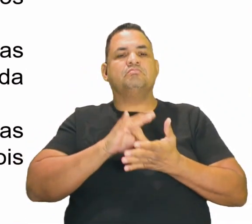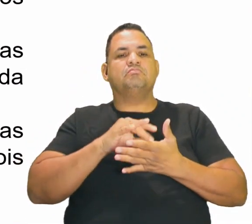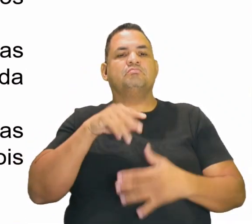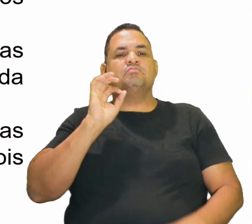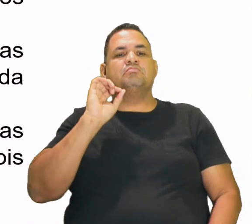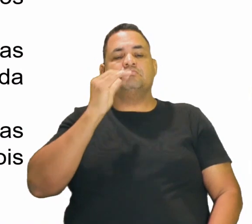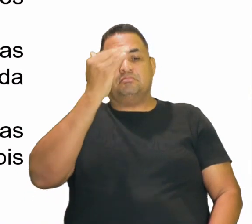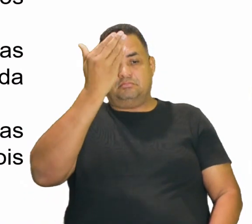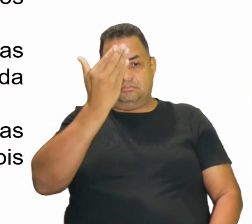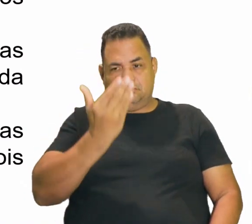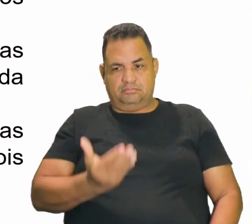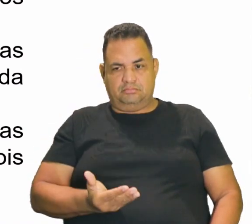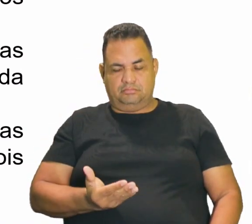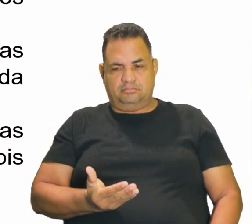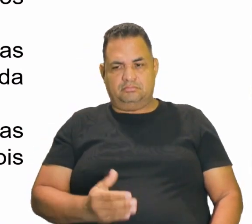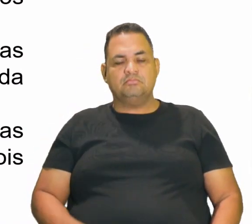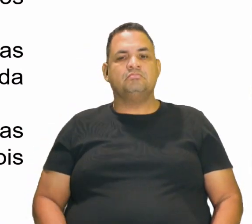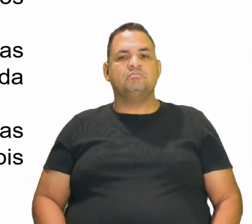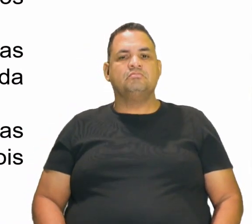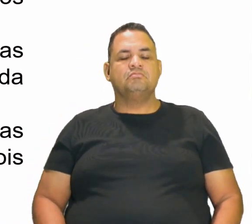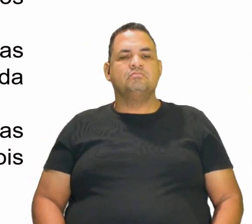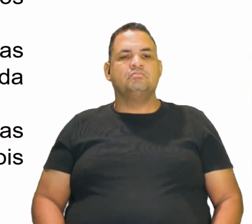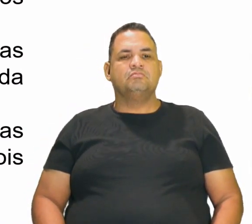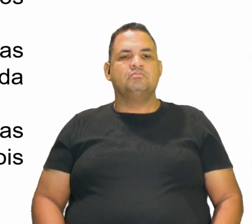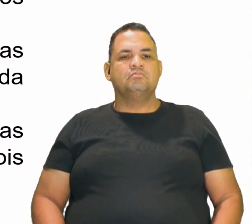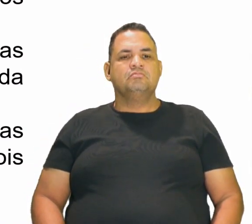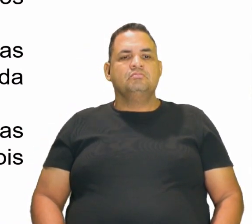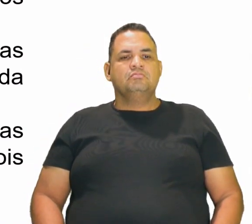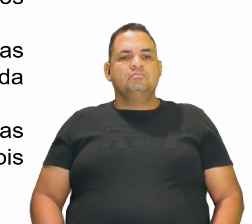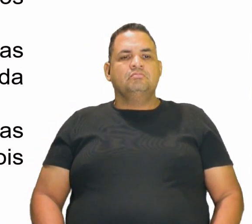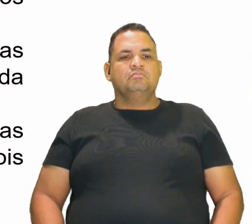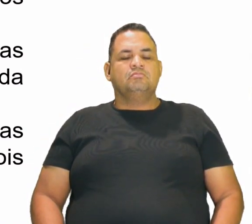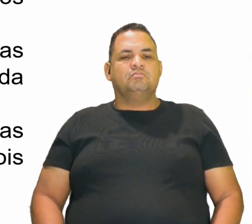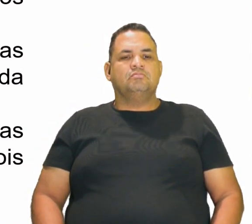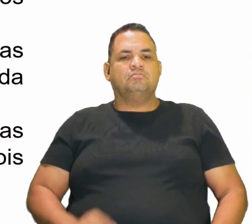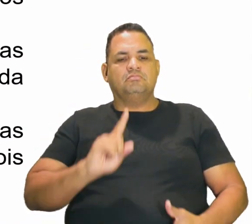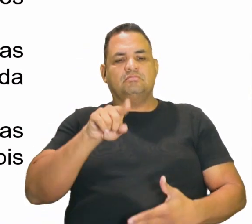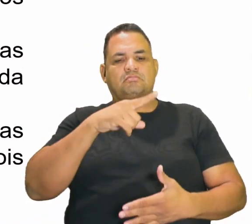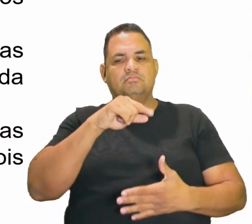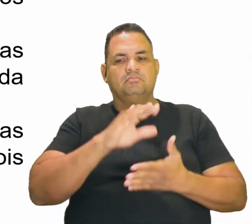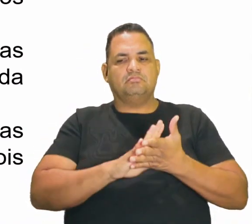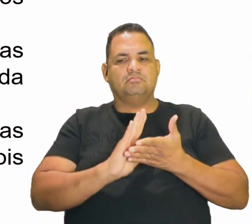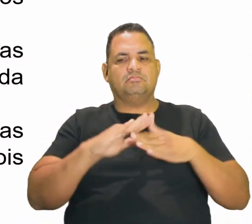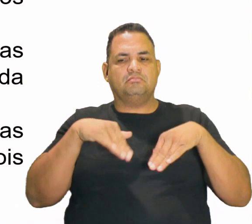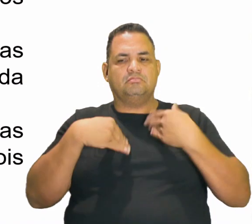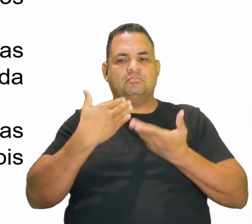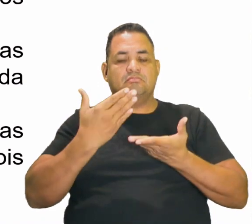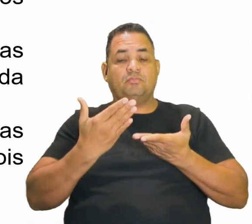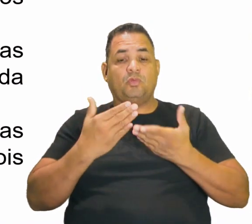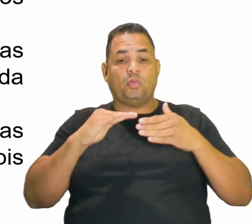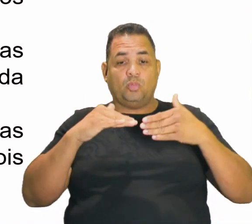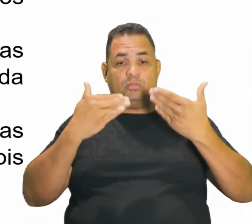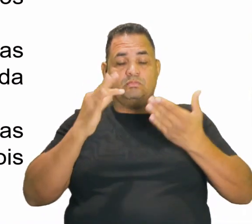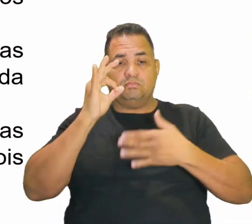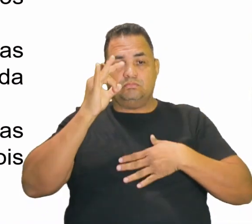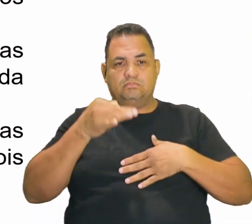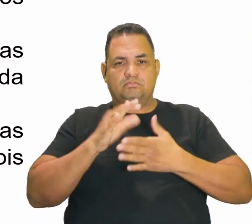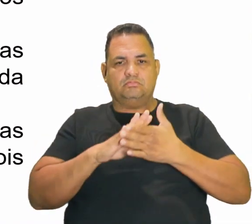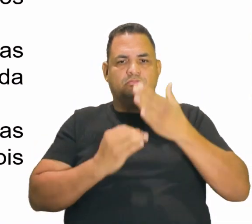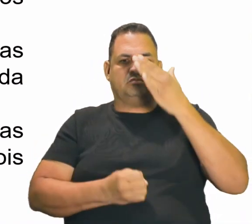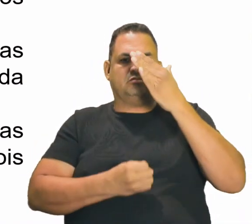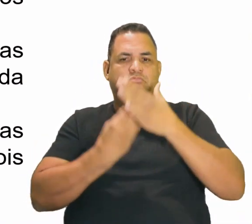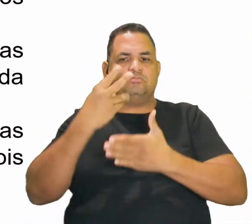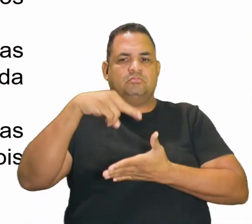então Vamos ler as asserções e marcar quais estão corretas o surgimento